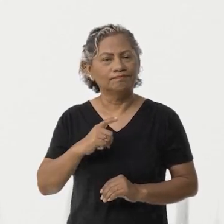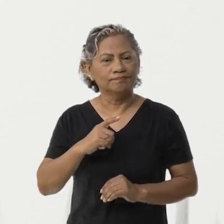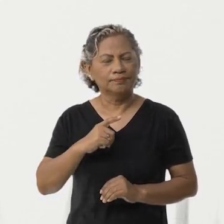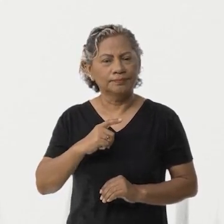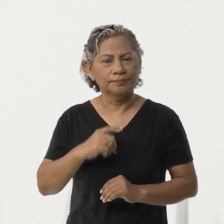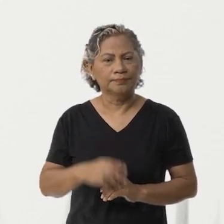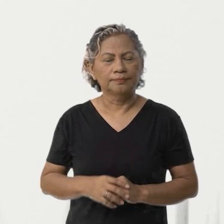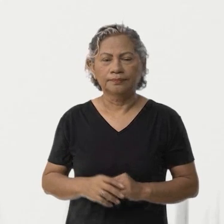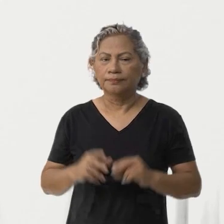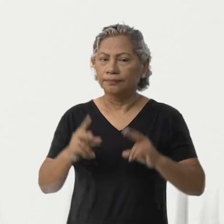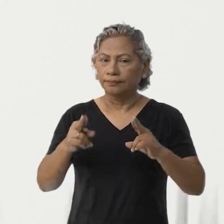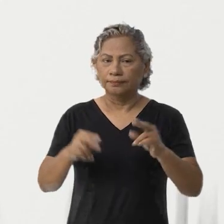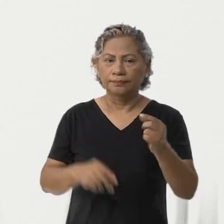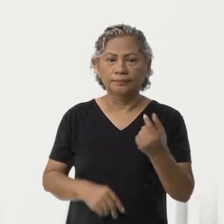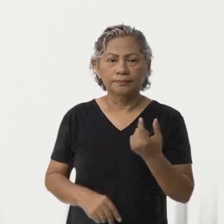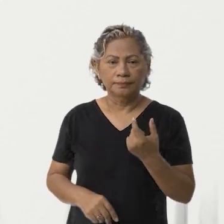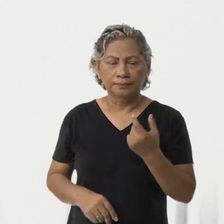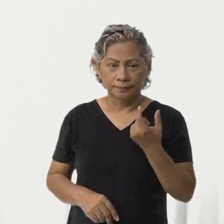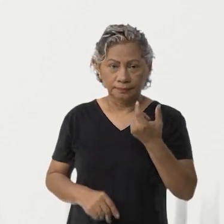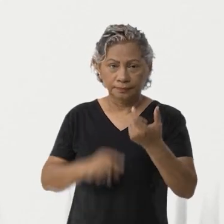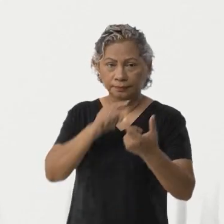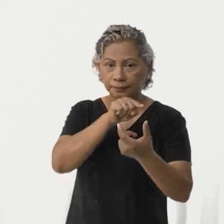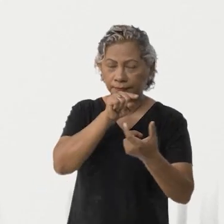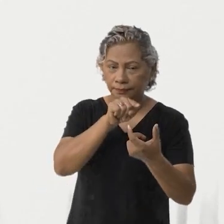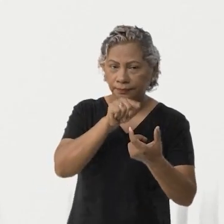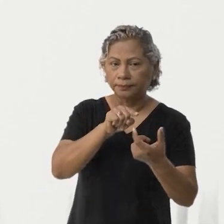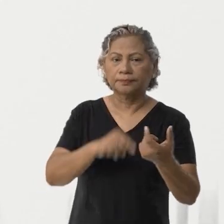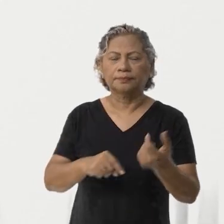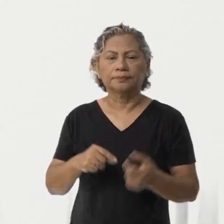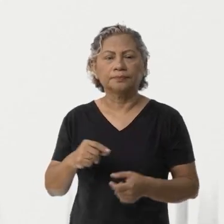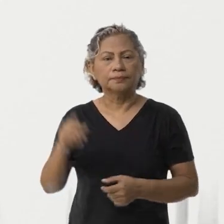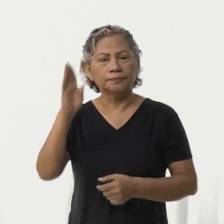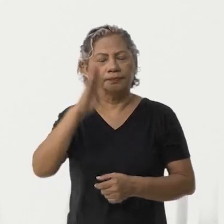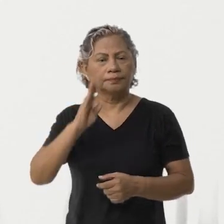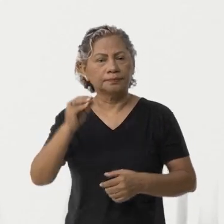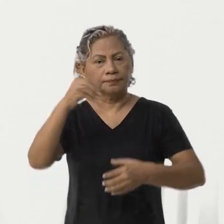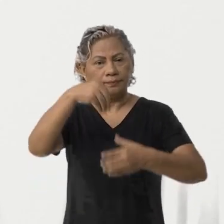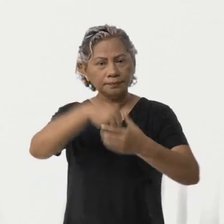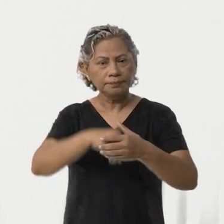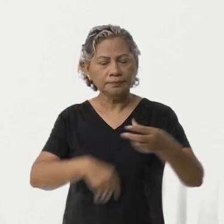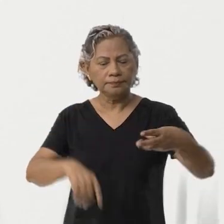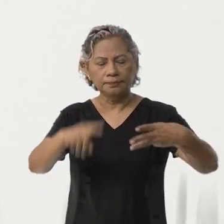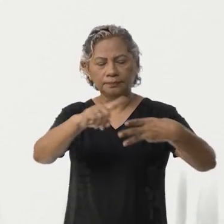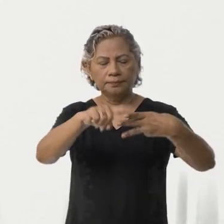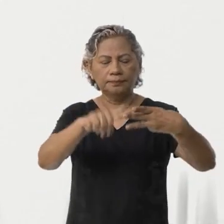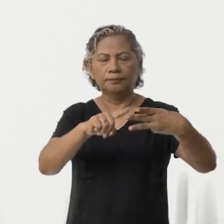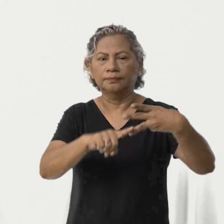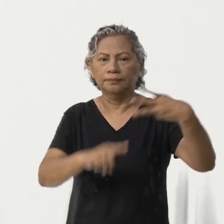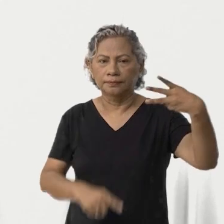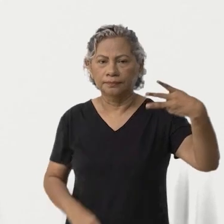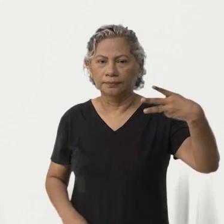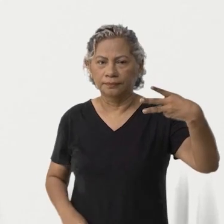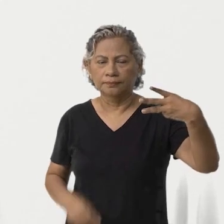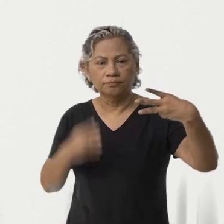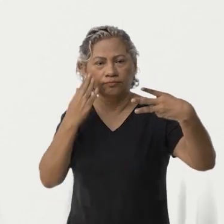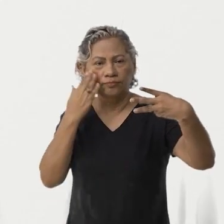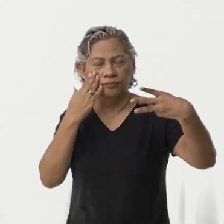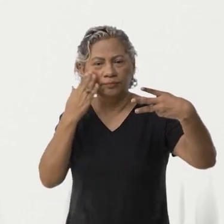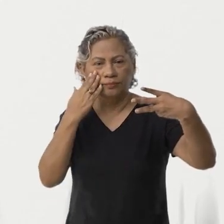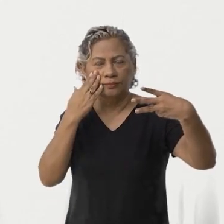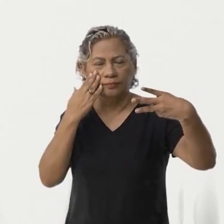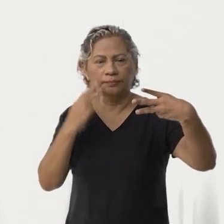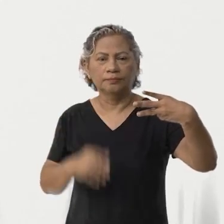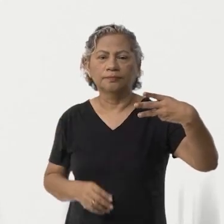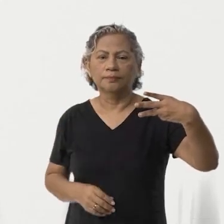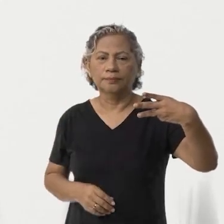hemisfério setentrional, no hemisfério meridional, o Brasil está dentro de 3 hemisférios, como eu vou ver agora no